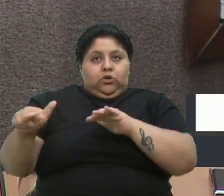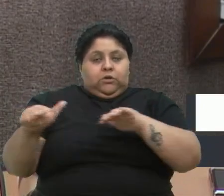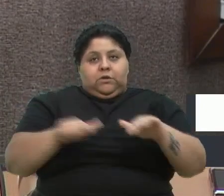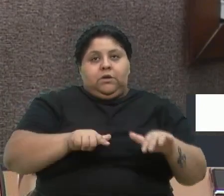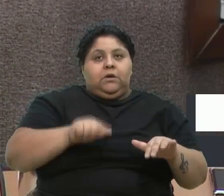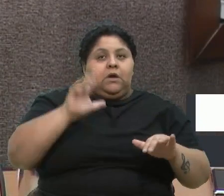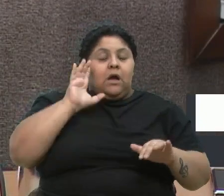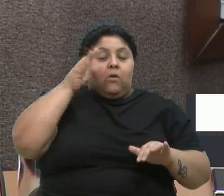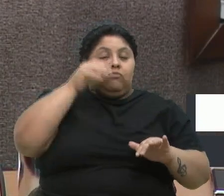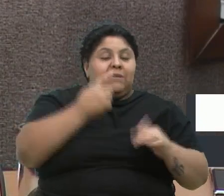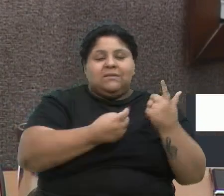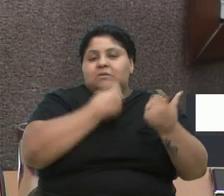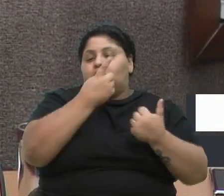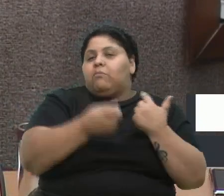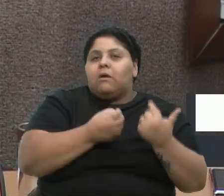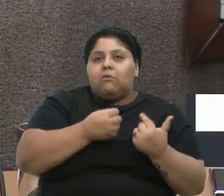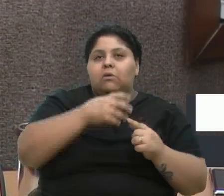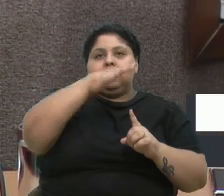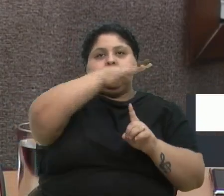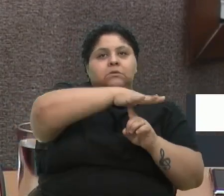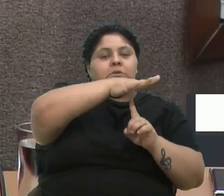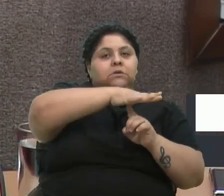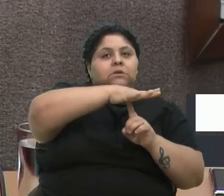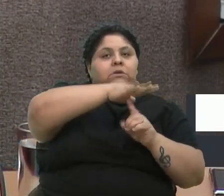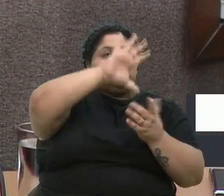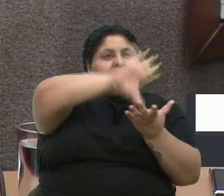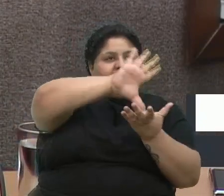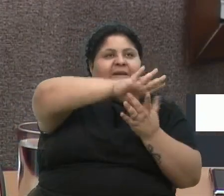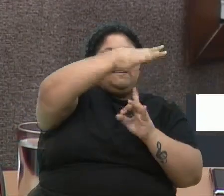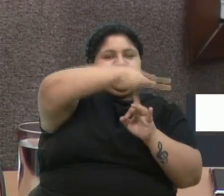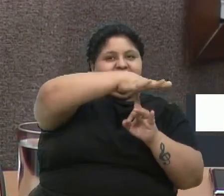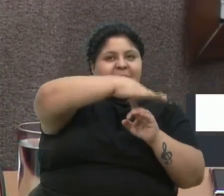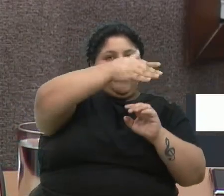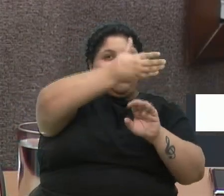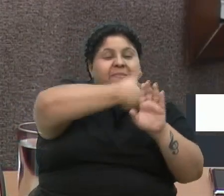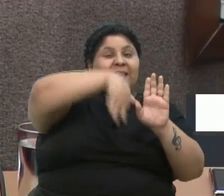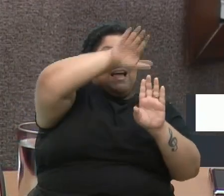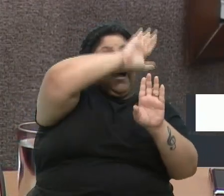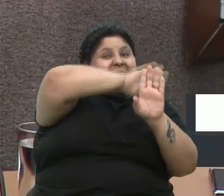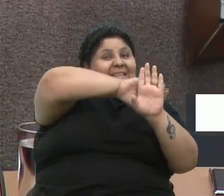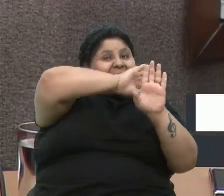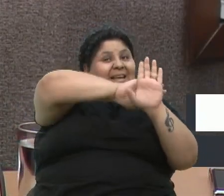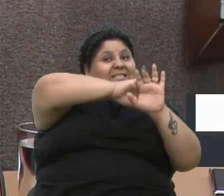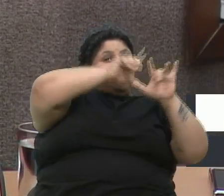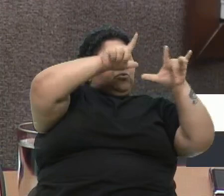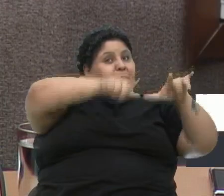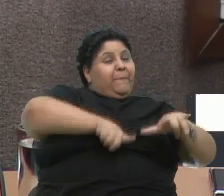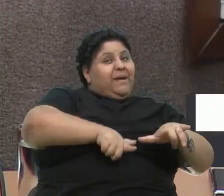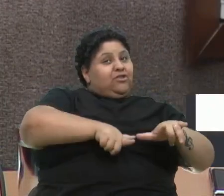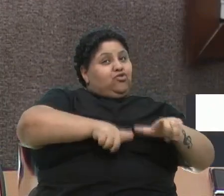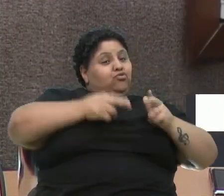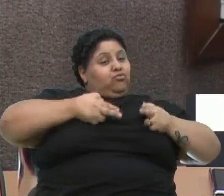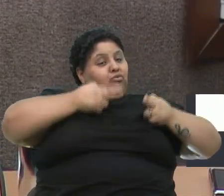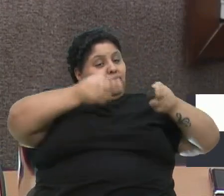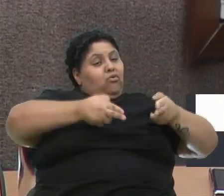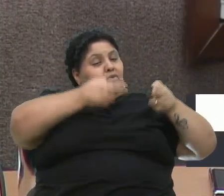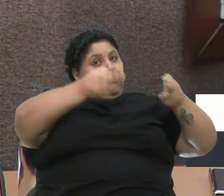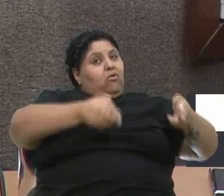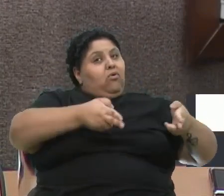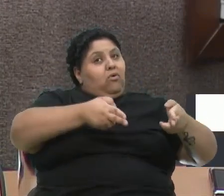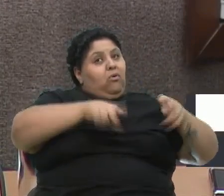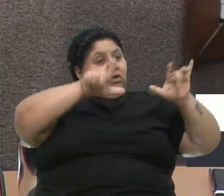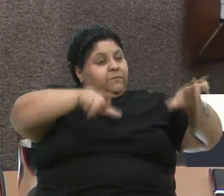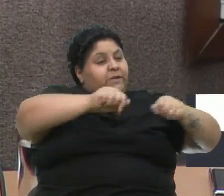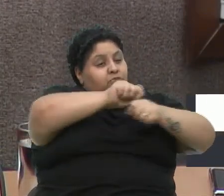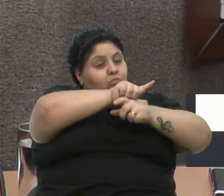Feiras. E muito mais que isso agora, vereador Alberto. Nós temos atrás o Pátio da Estação. Um espaço totalmente recuperado,